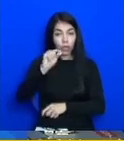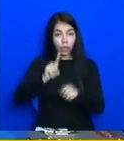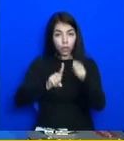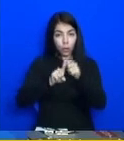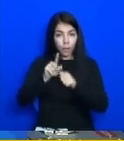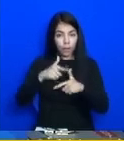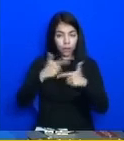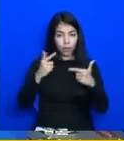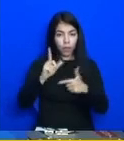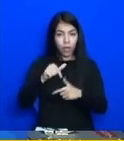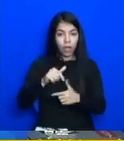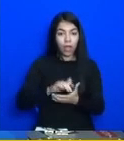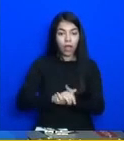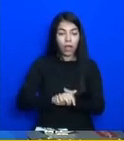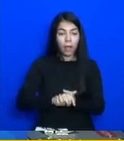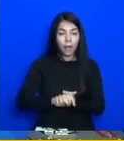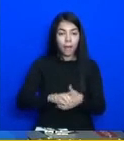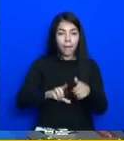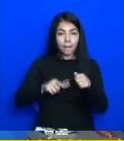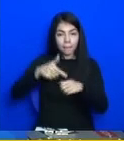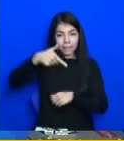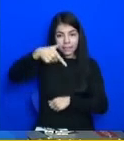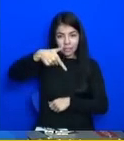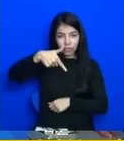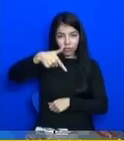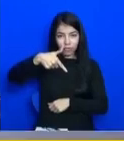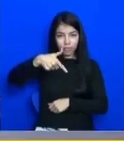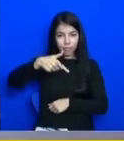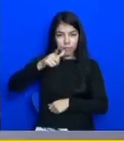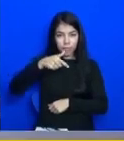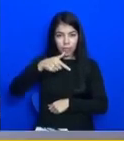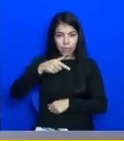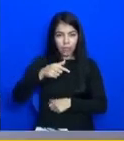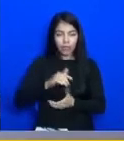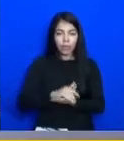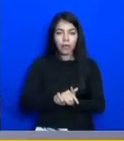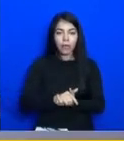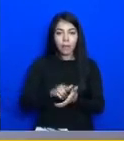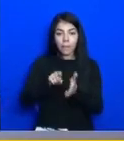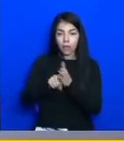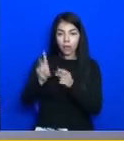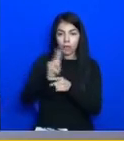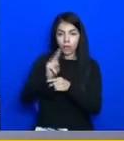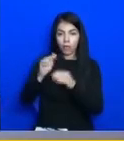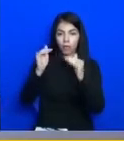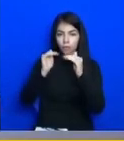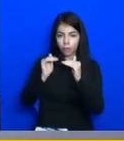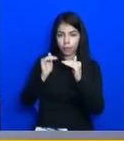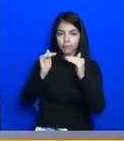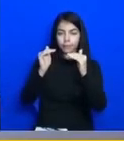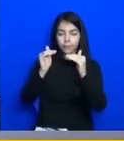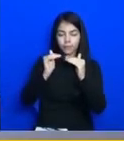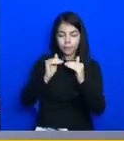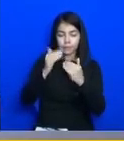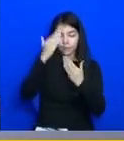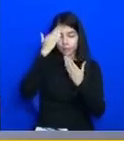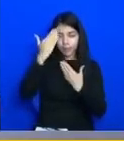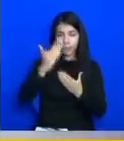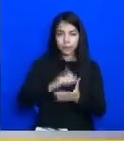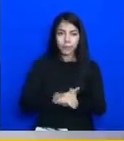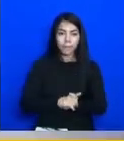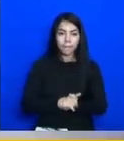sorte, 07, correspondente ao mês de julho. Auditoras, confirmam? Sim, confirmo. Sim, confirmo.